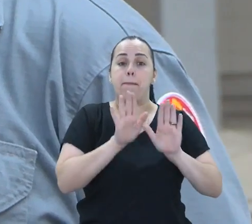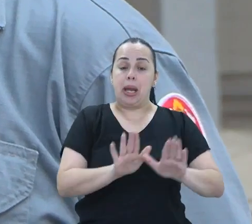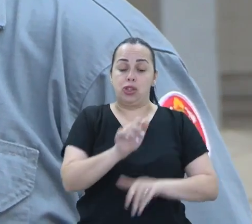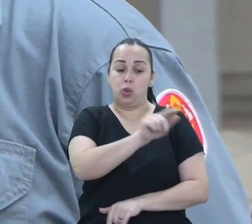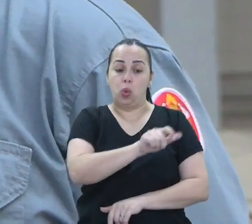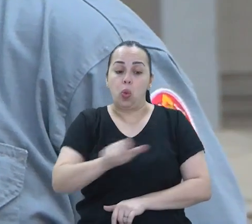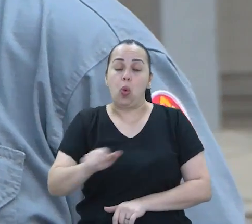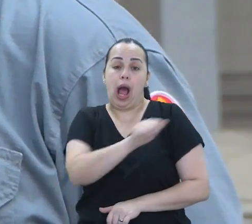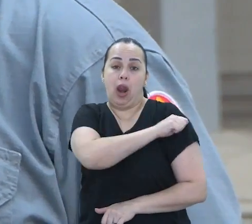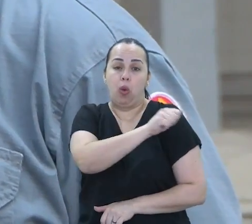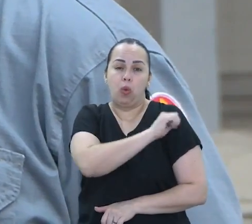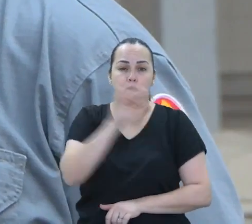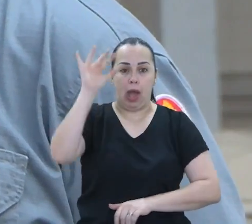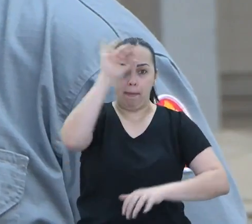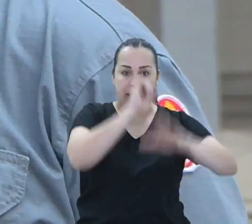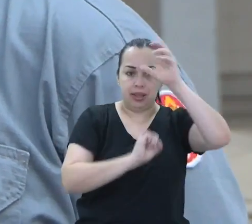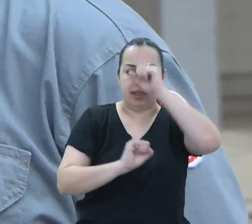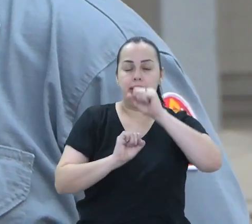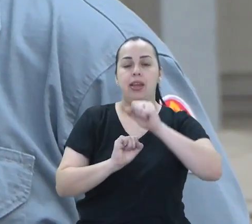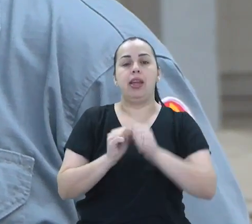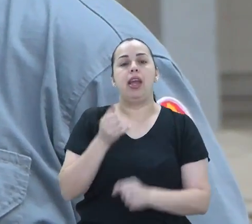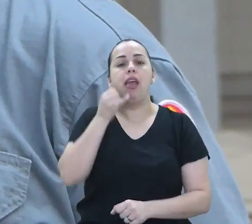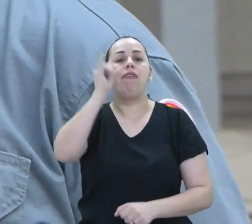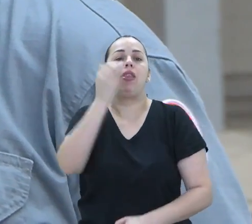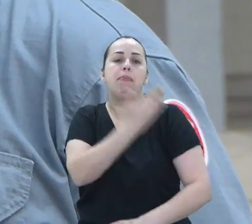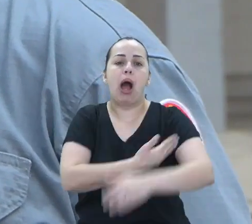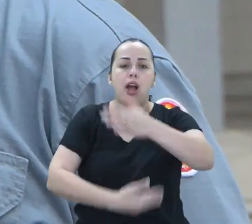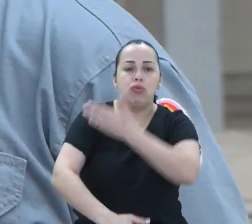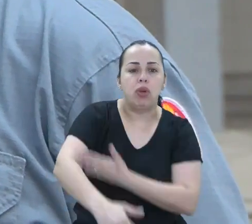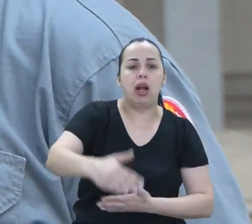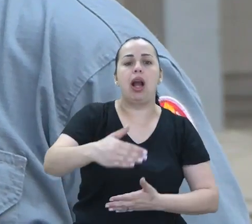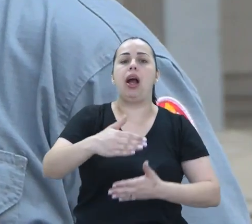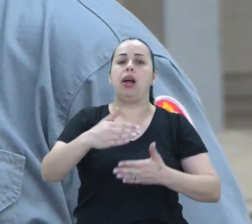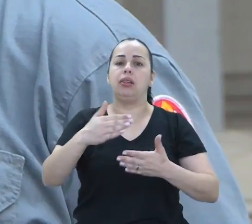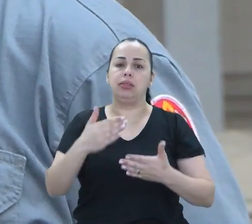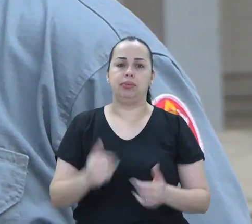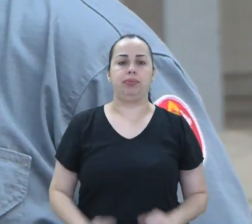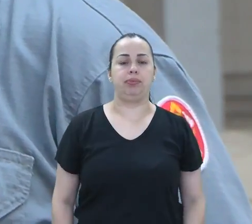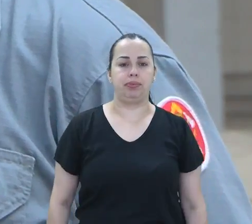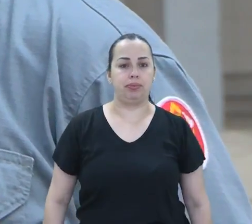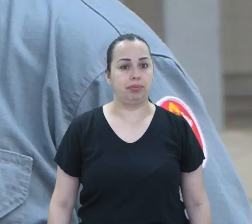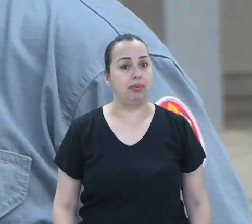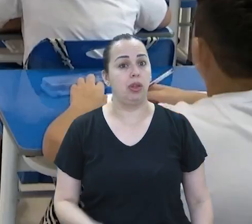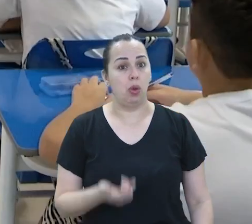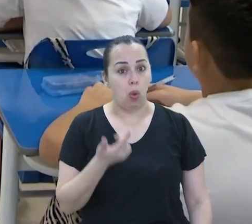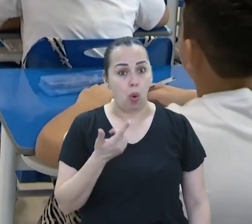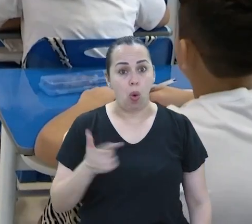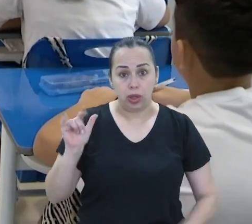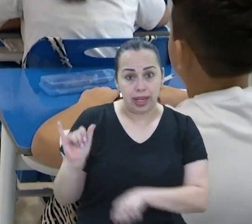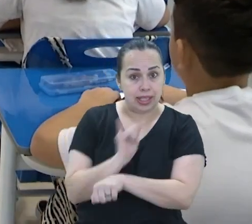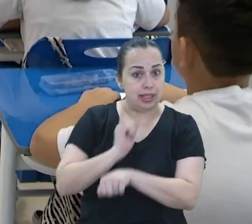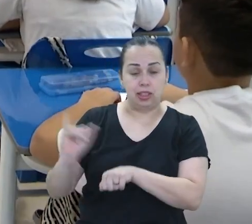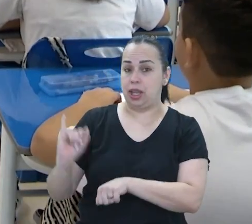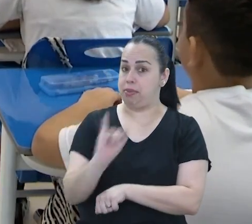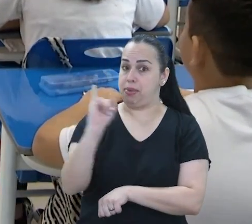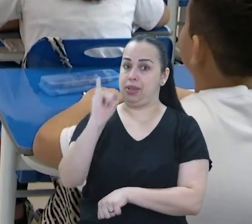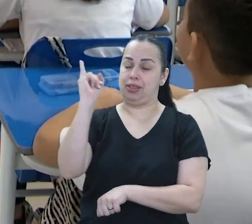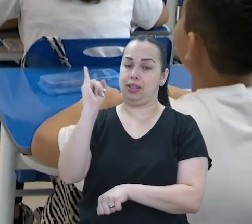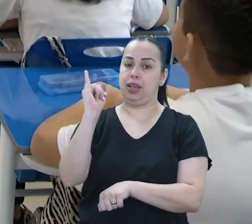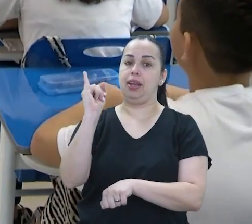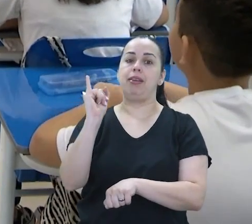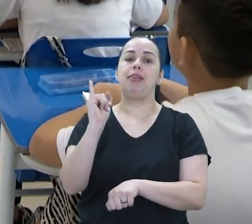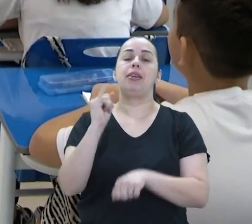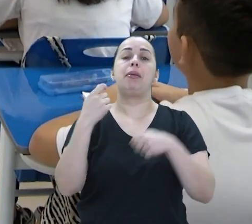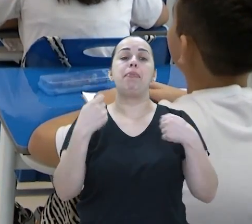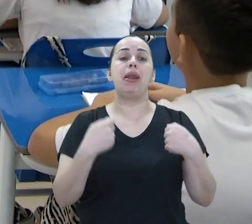gente ter menos pessoas machucadas vai ser bem maior. Essa é a vantagem que nós temos no treinamento. Outro ponto importante do